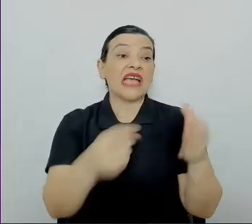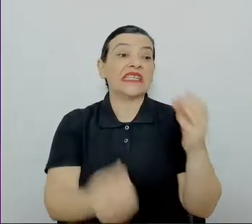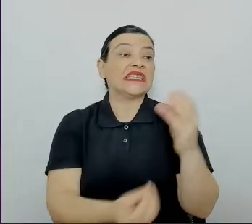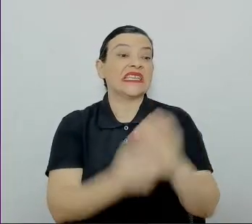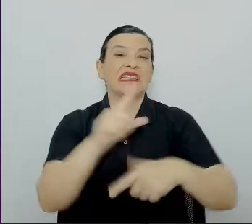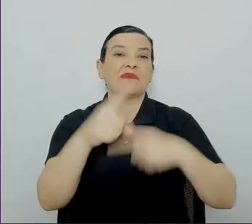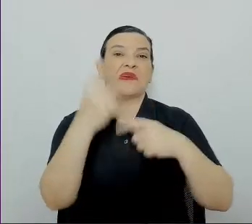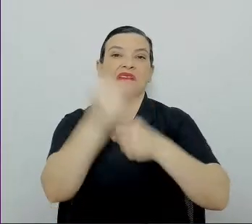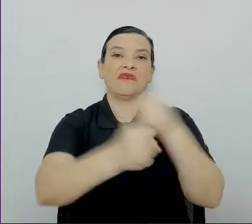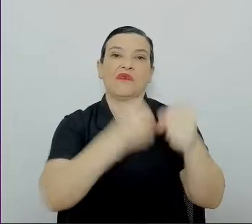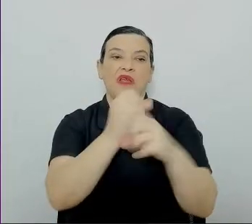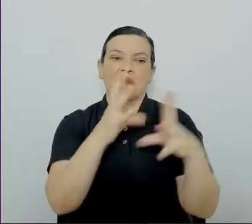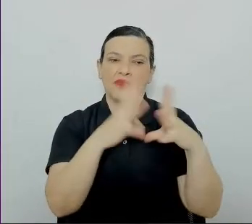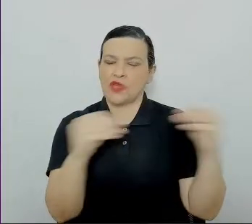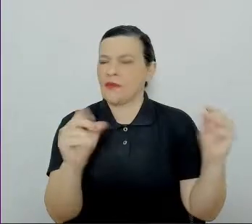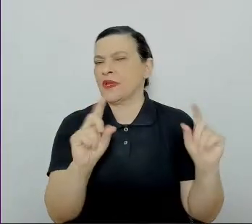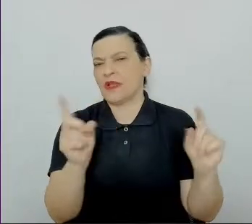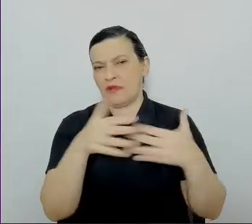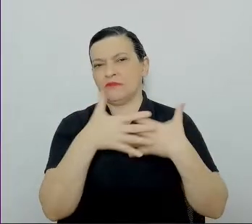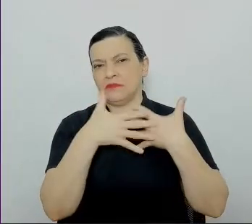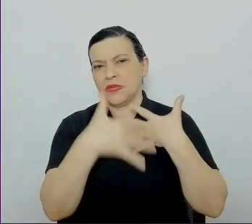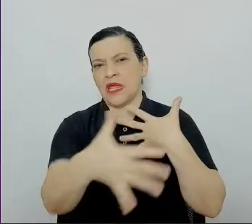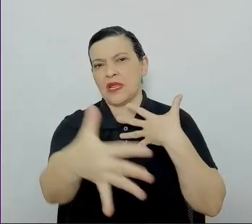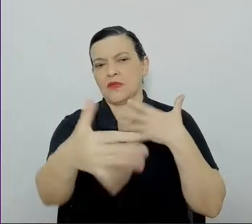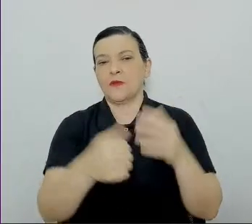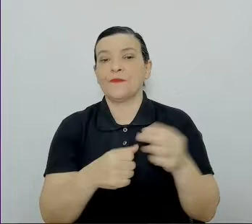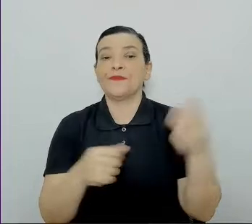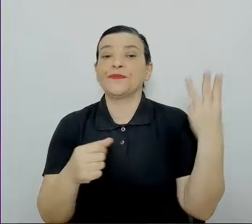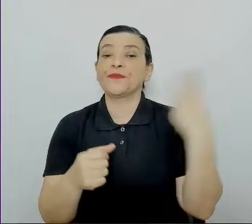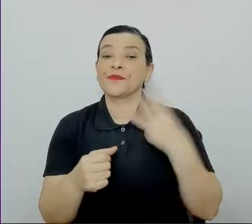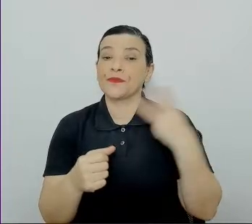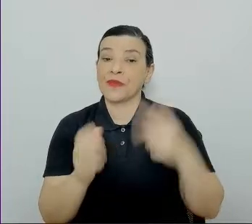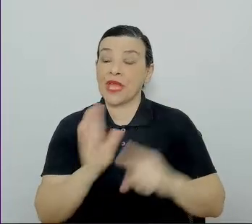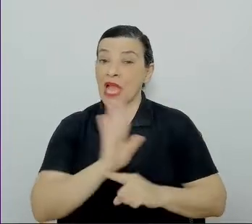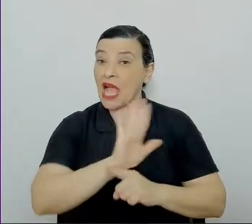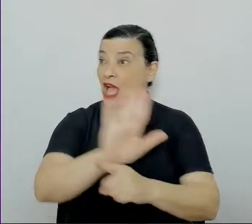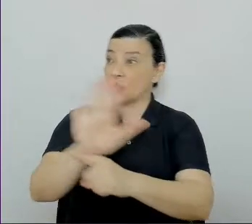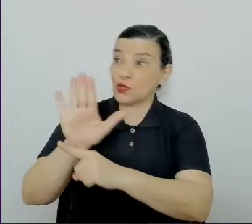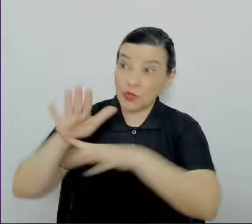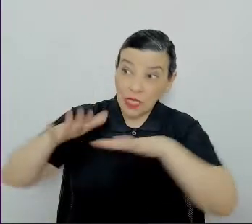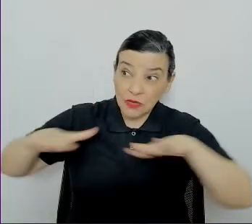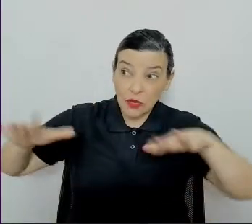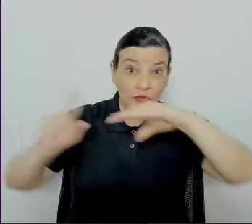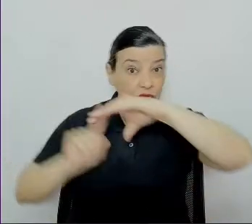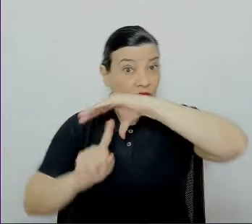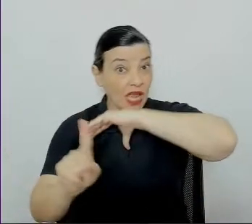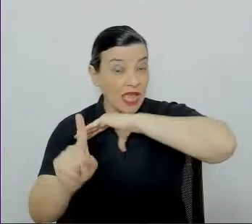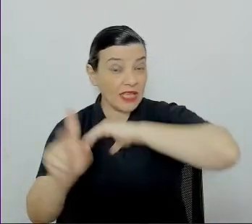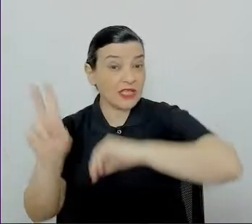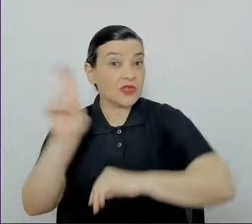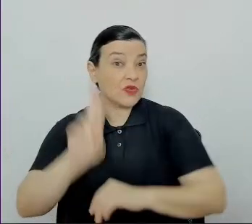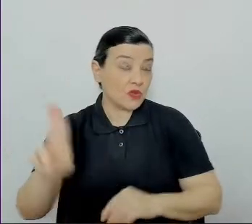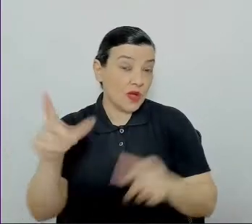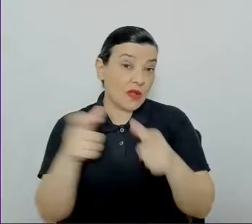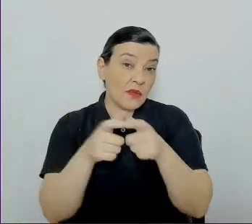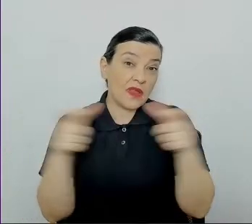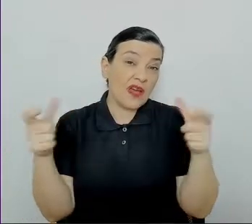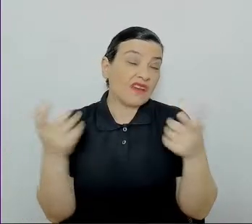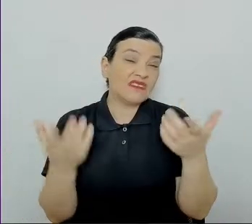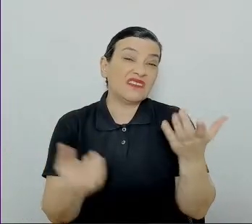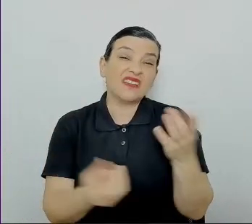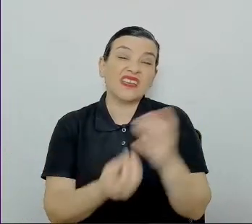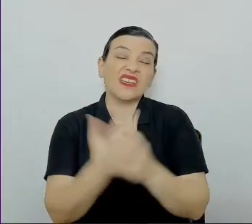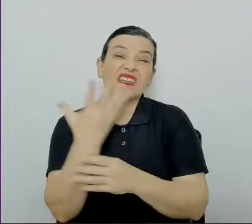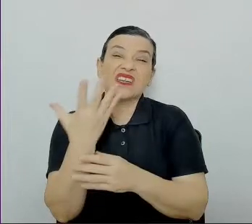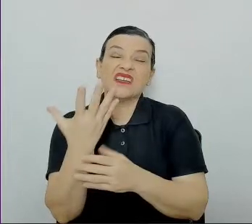longo prazo. A outra é, ela beneficia todos os seus usuários, ou pelo menos a maioria deles, você está criando só para um percentual pequeno de